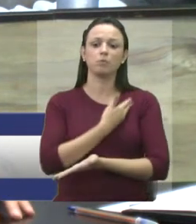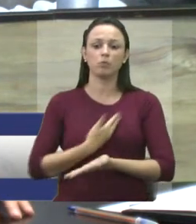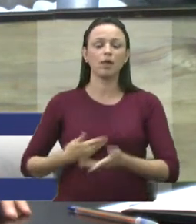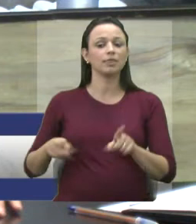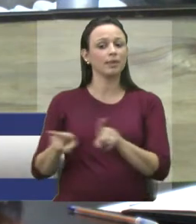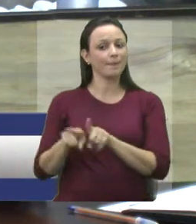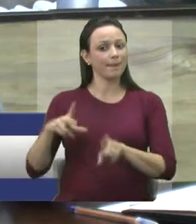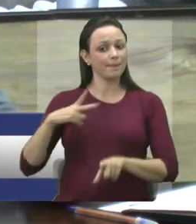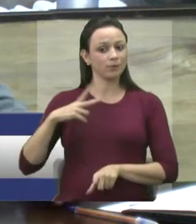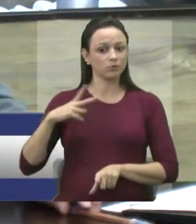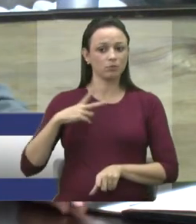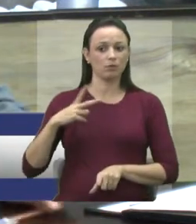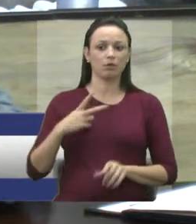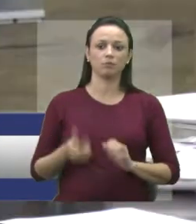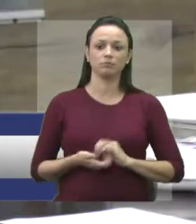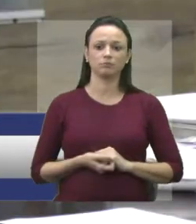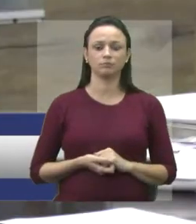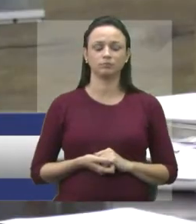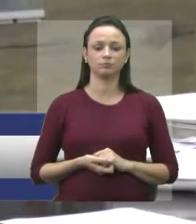particulares.